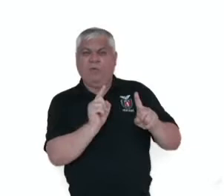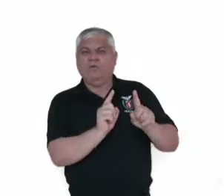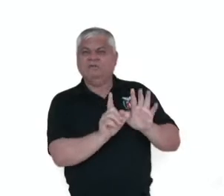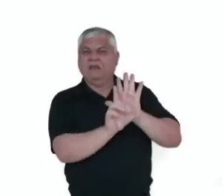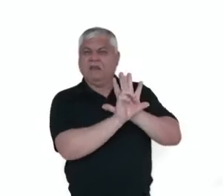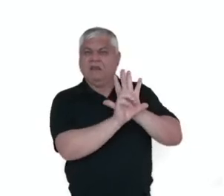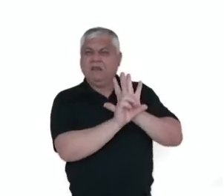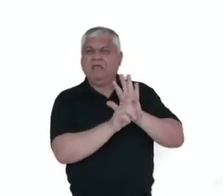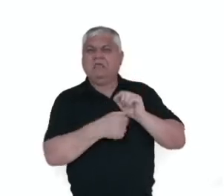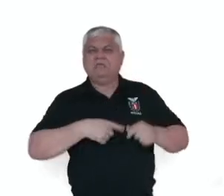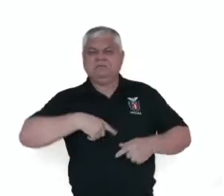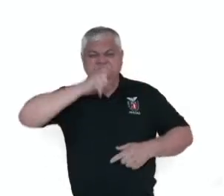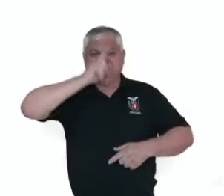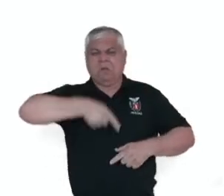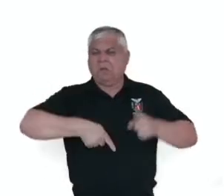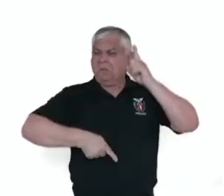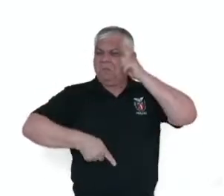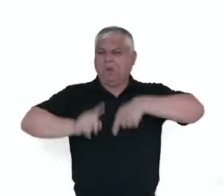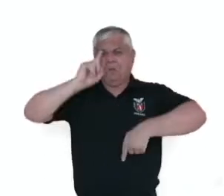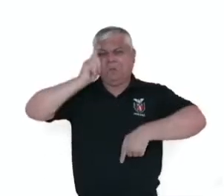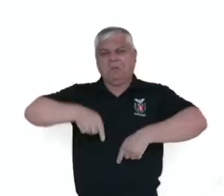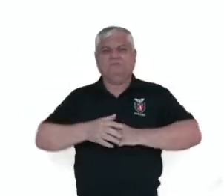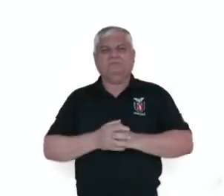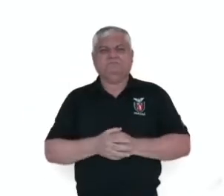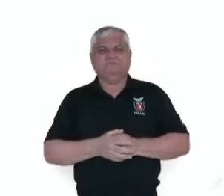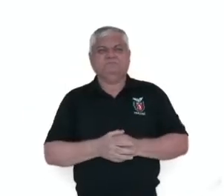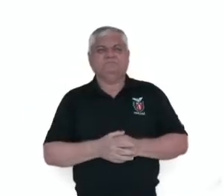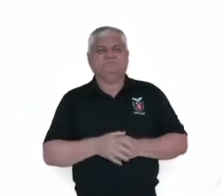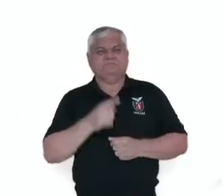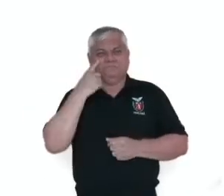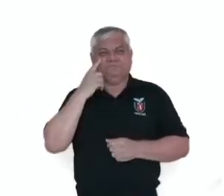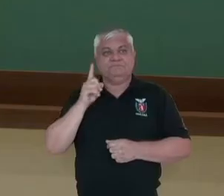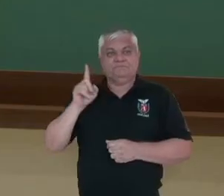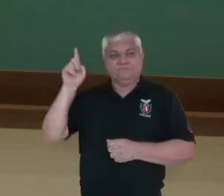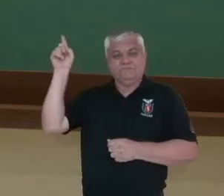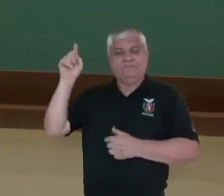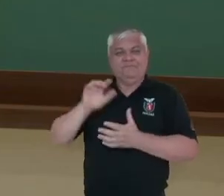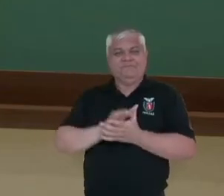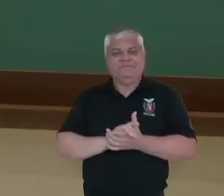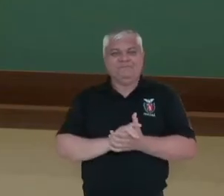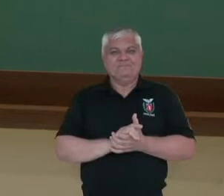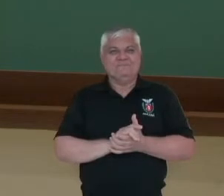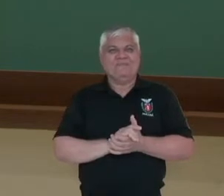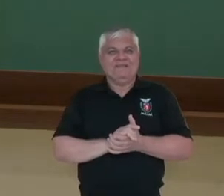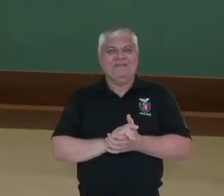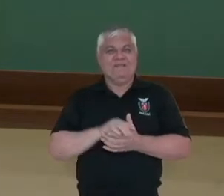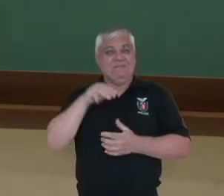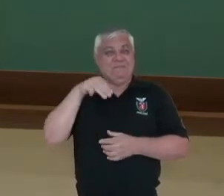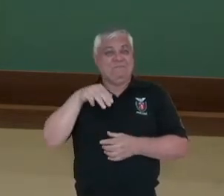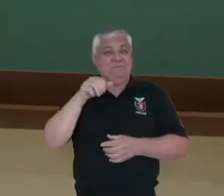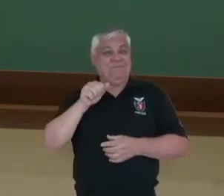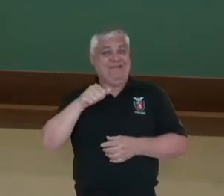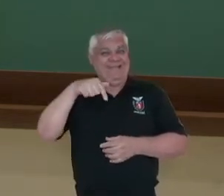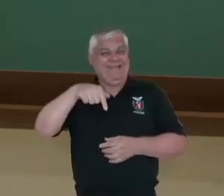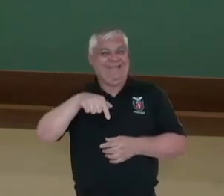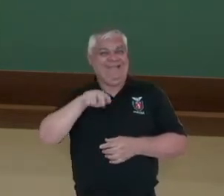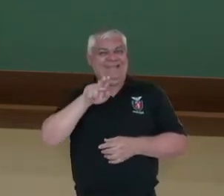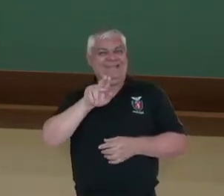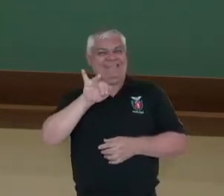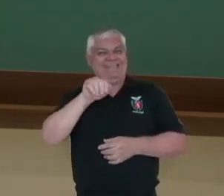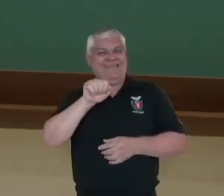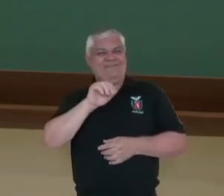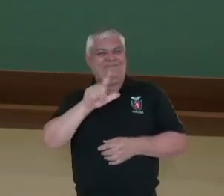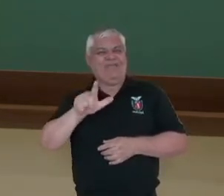governo autoritário. Daí eu coloquei até a figura do Maquiavel, que fala, né, que o príncipe é